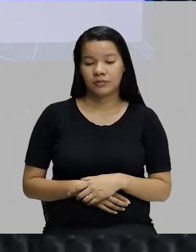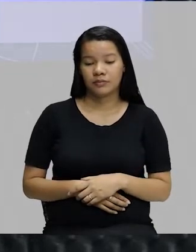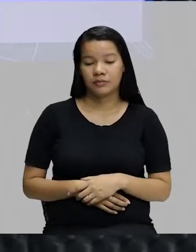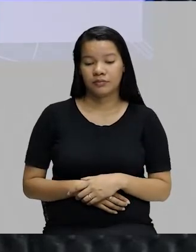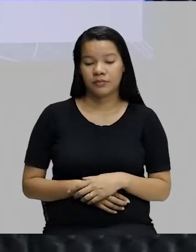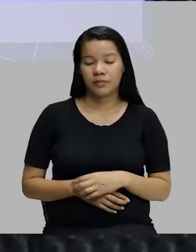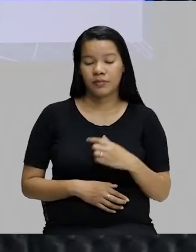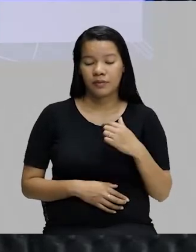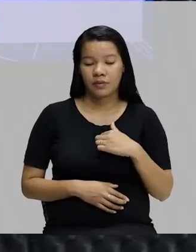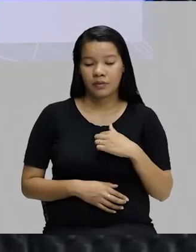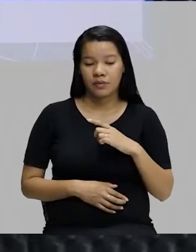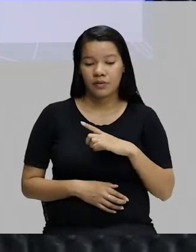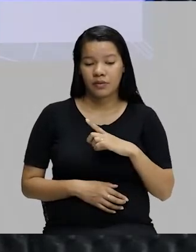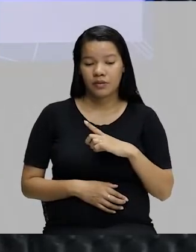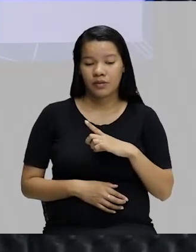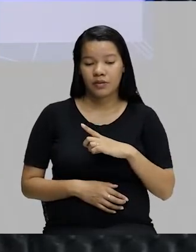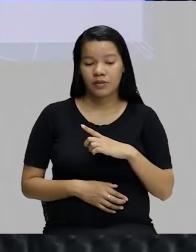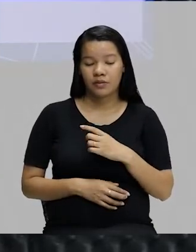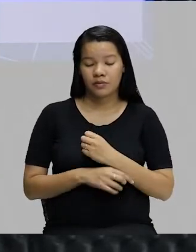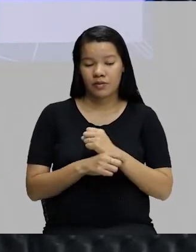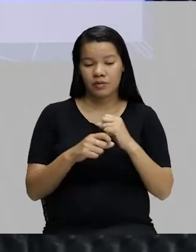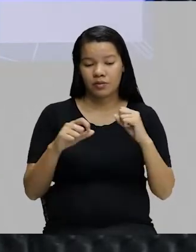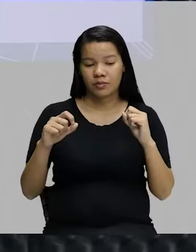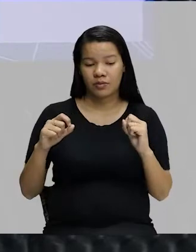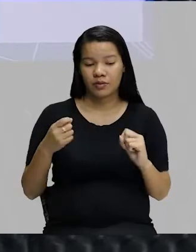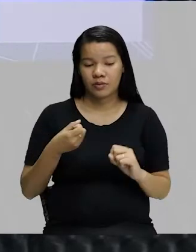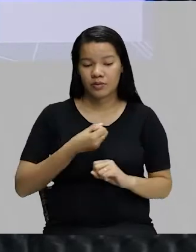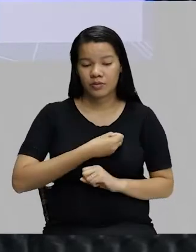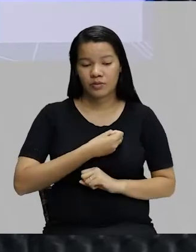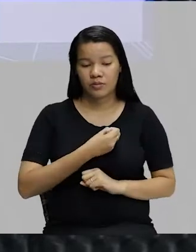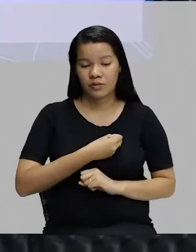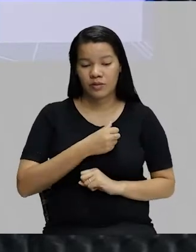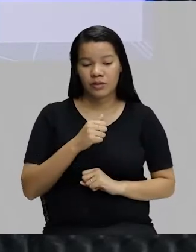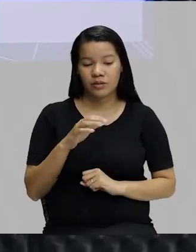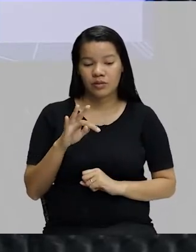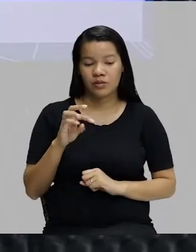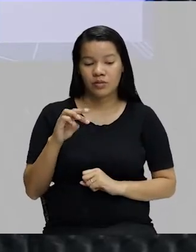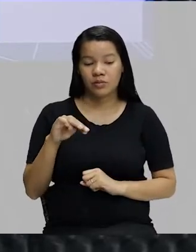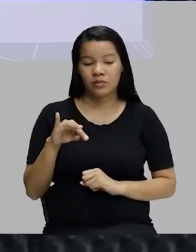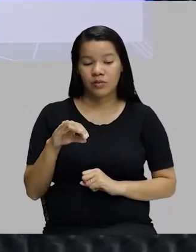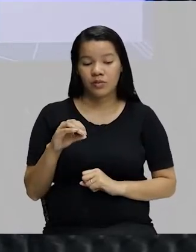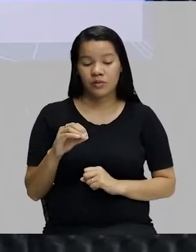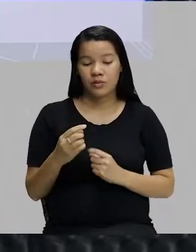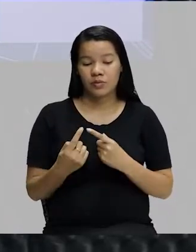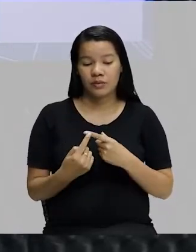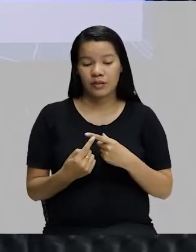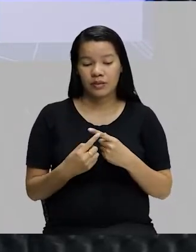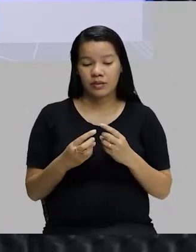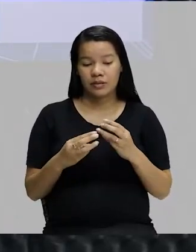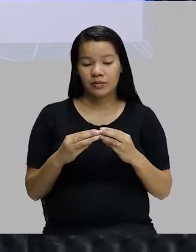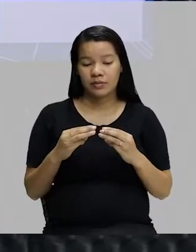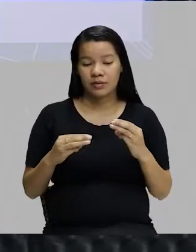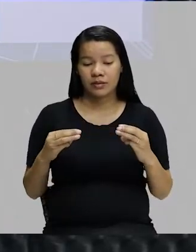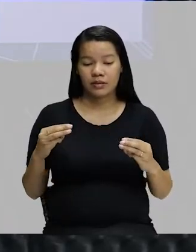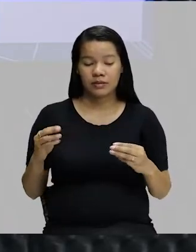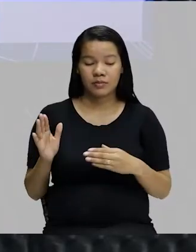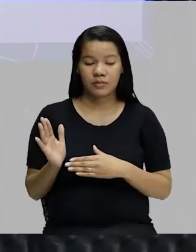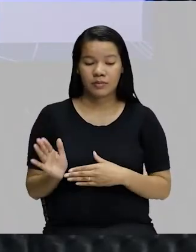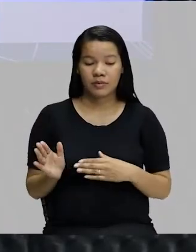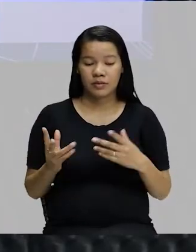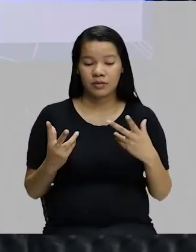ter um aumento do número atômico, mas a massa vai permanecer a mesma. Só pode ser